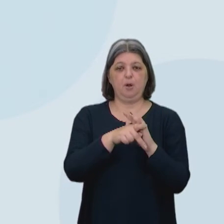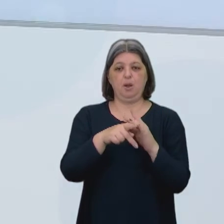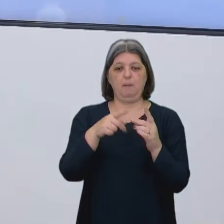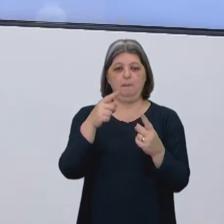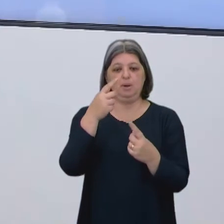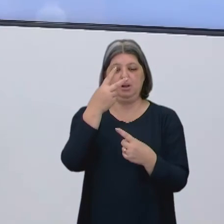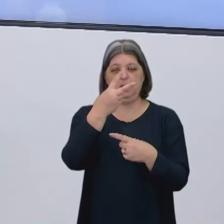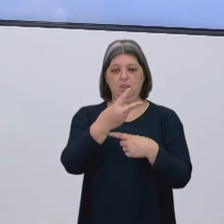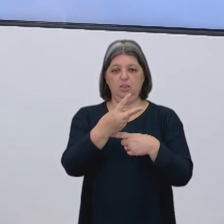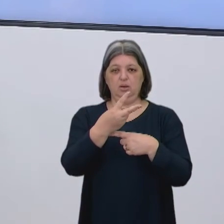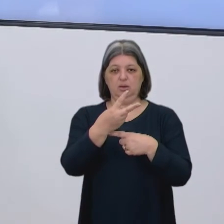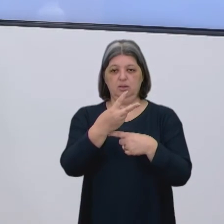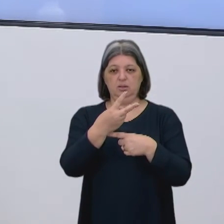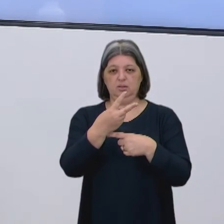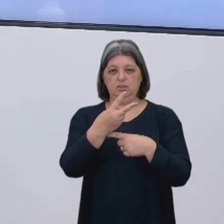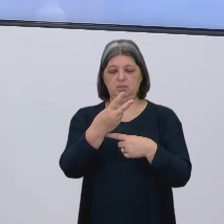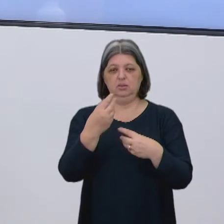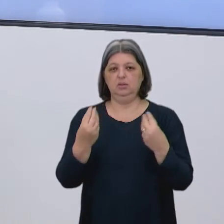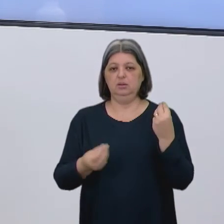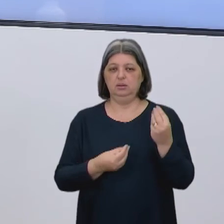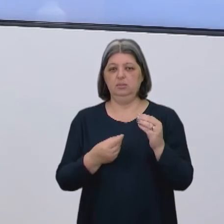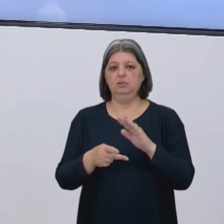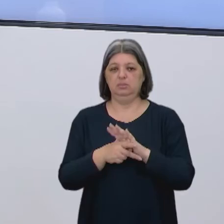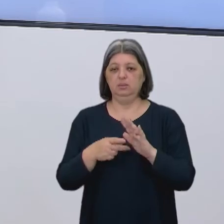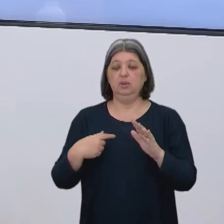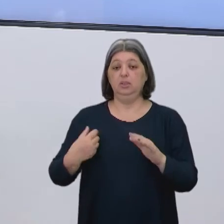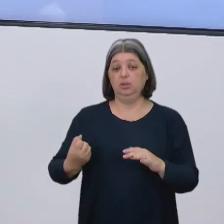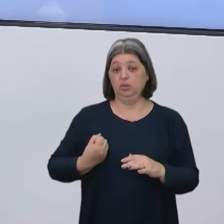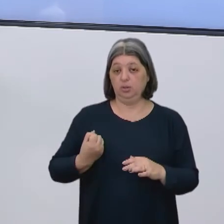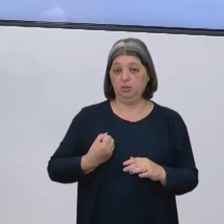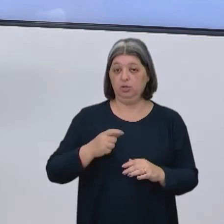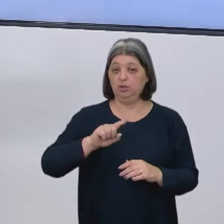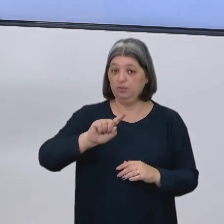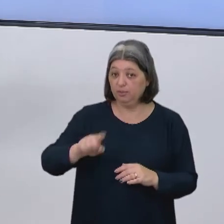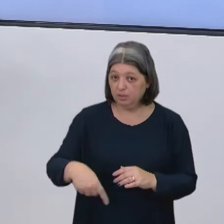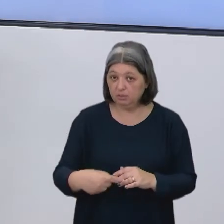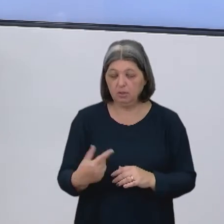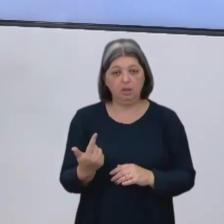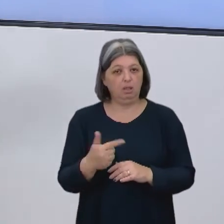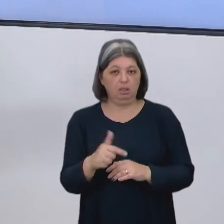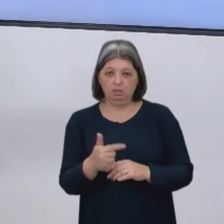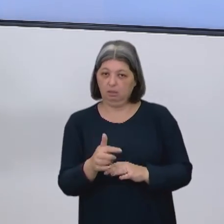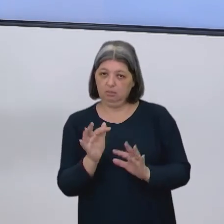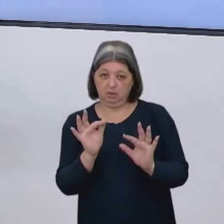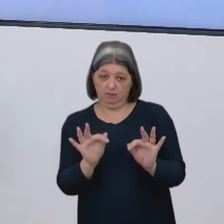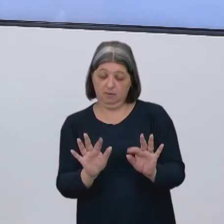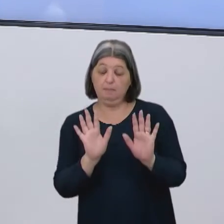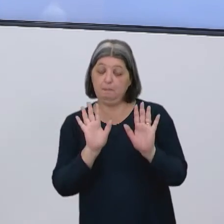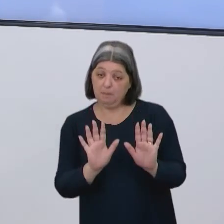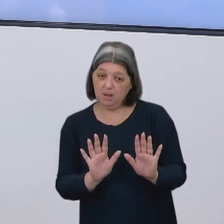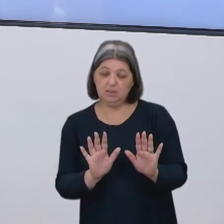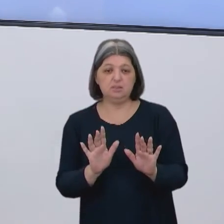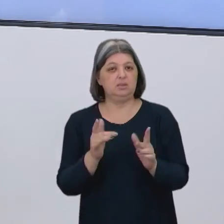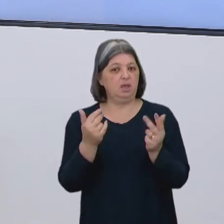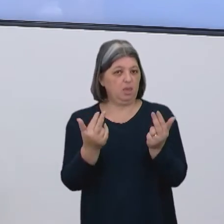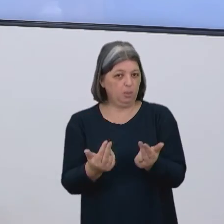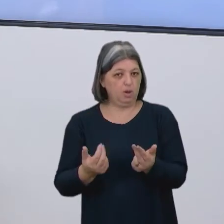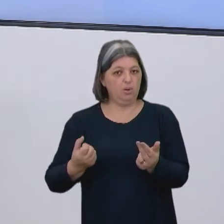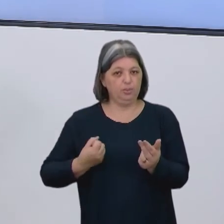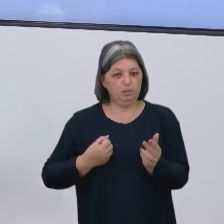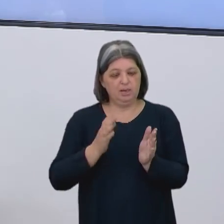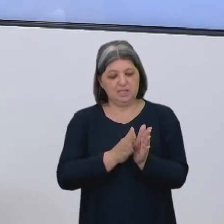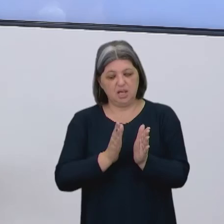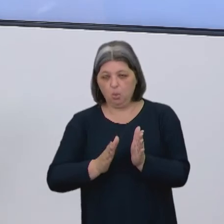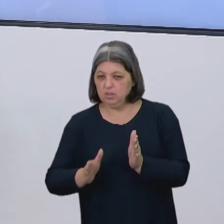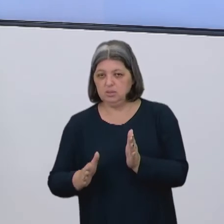respira. O que é número irracional? Números com vírgula, que não tem fim, mas que não repetem. Então, decimal, infinito